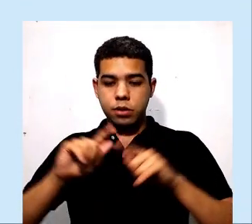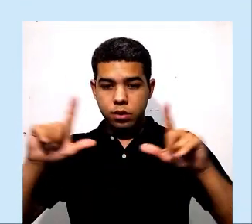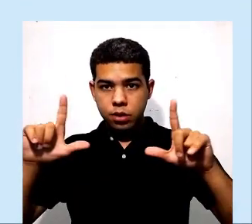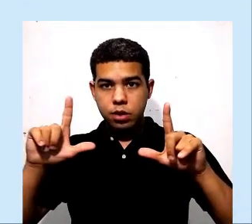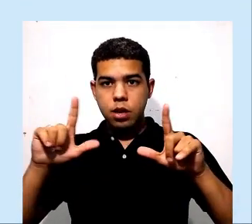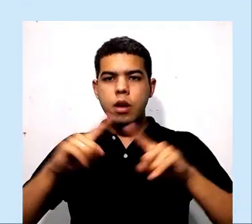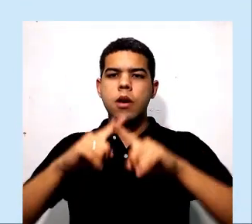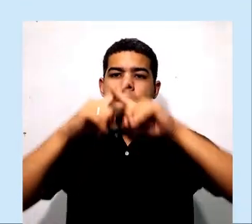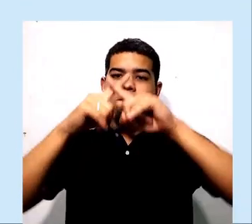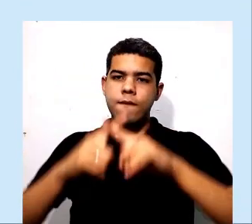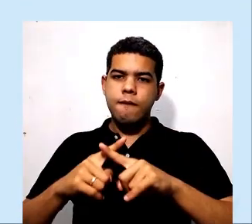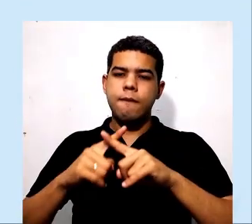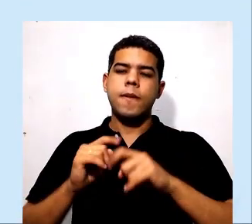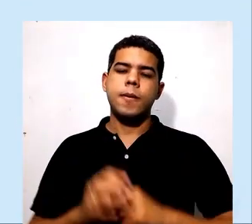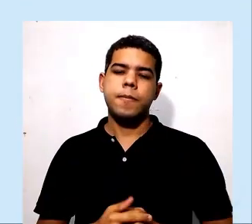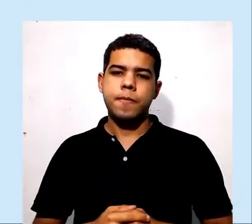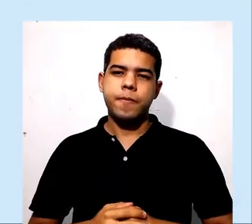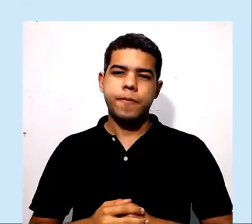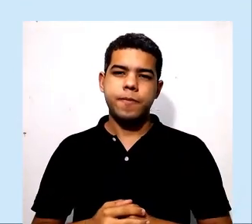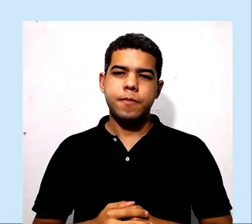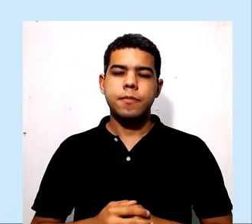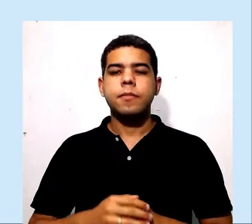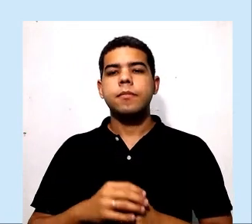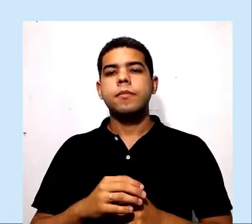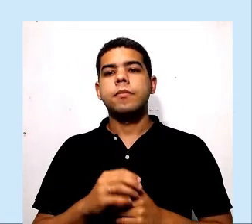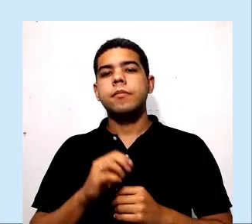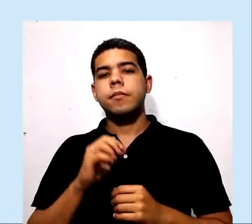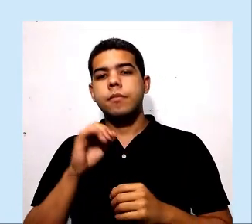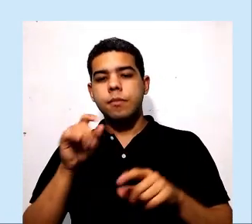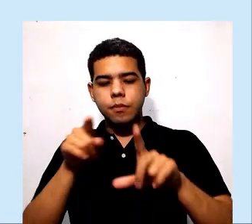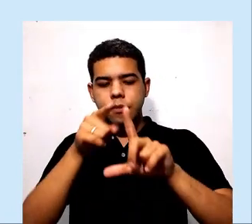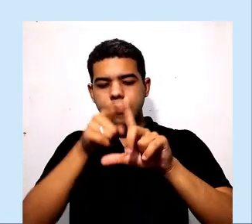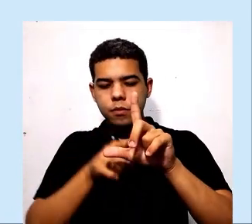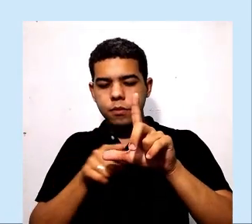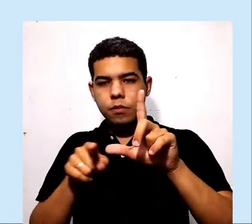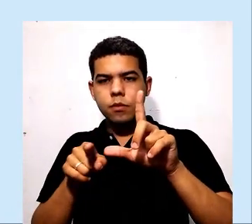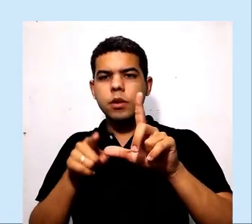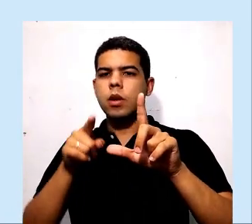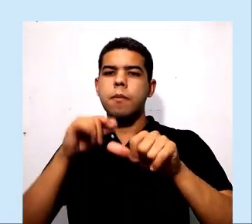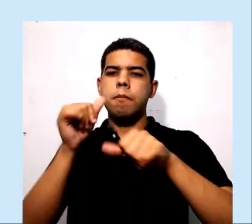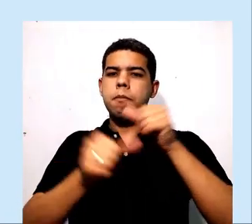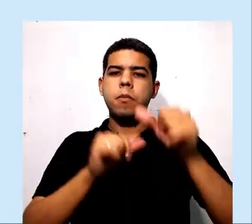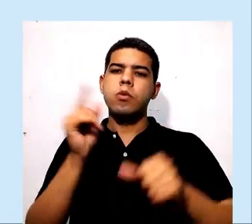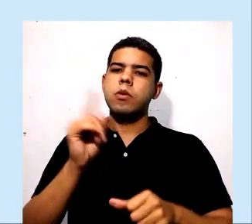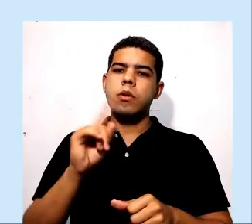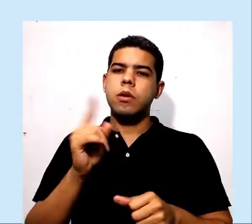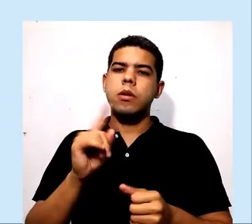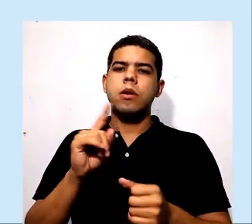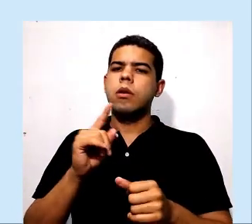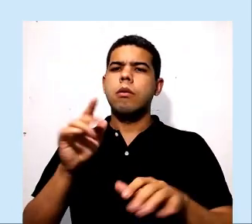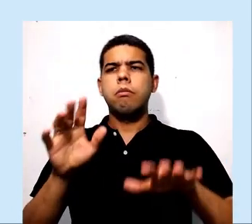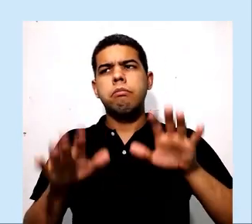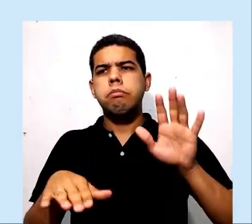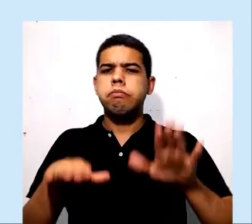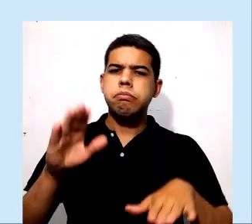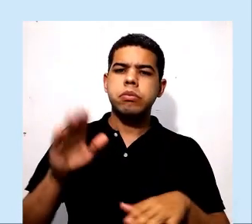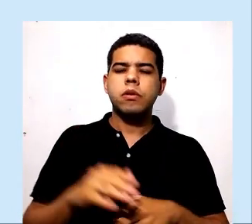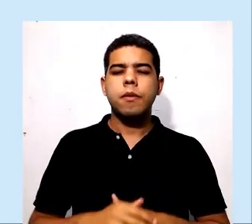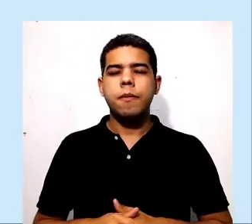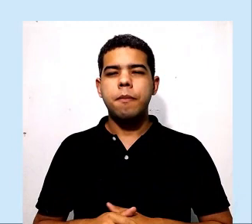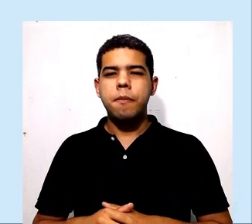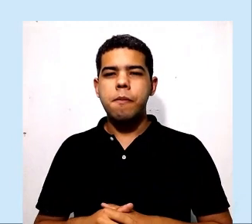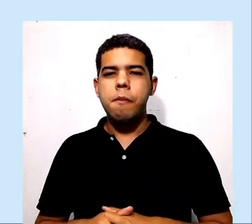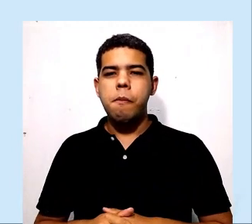todos os lados vão multiplicar por este número. E os ângulos não mudam. Não vai variar.